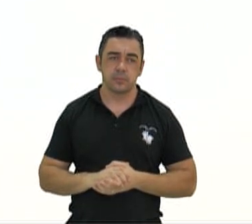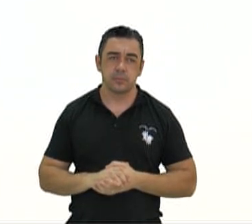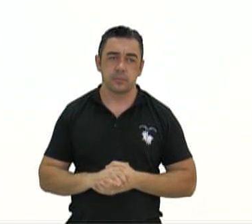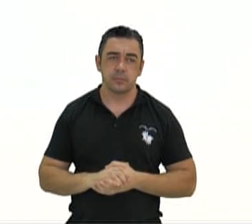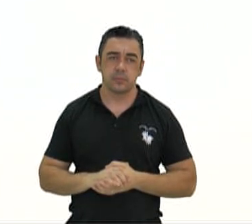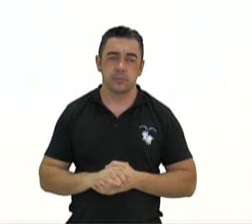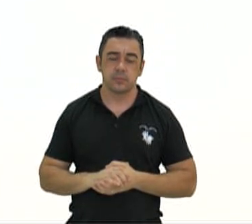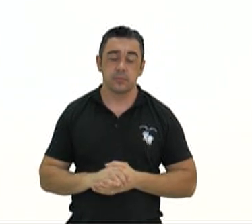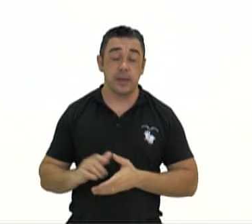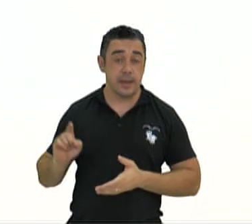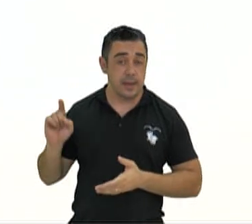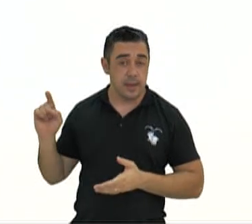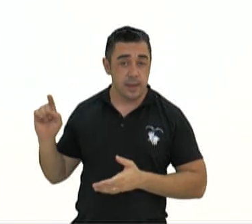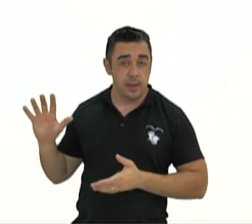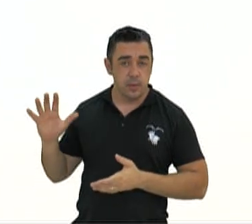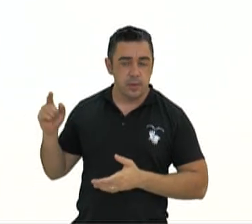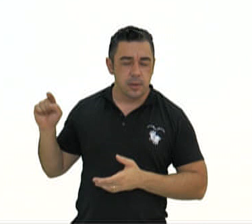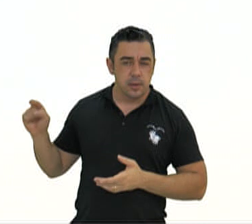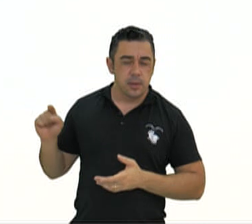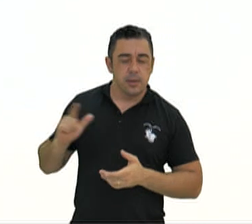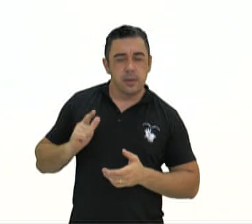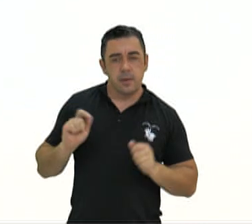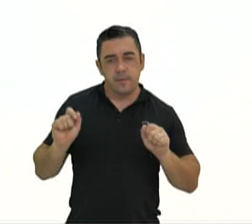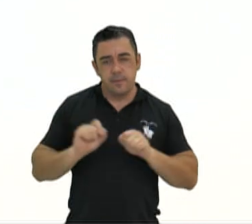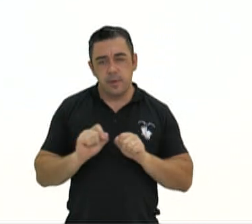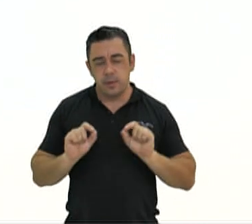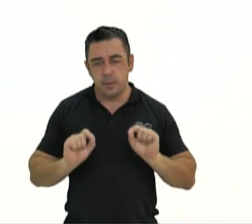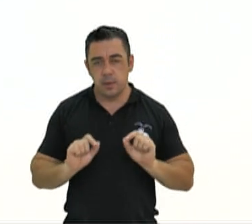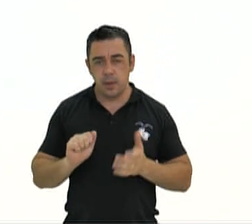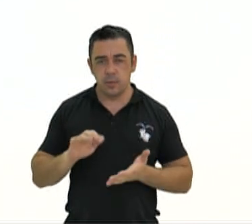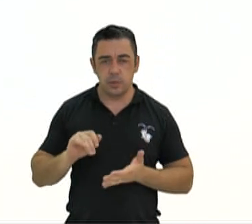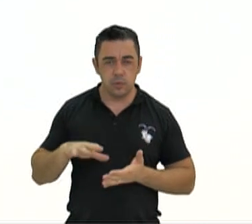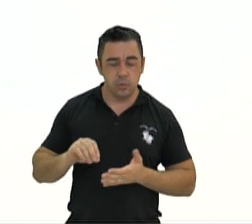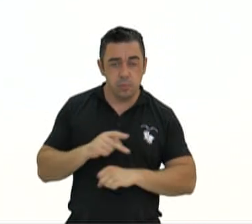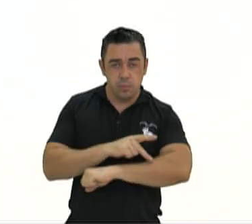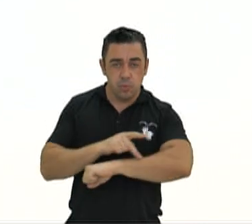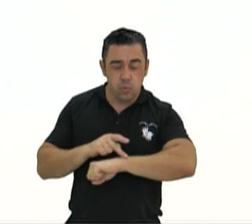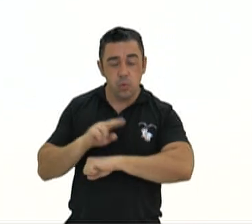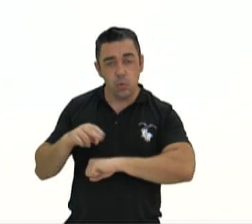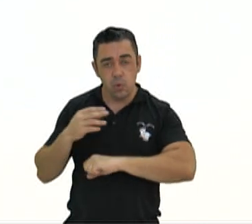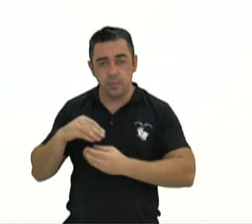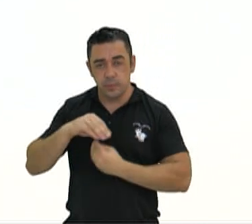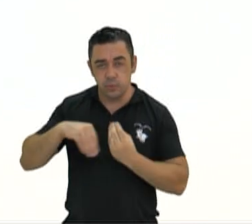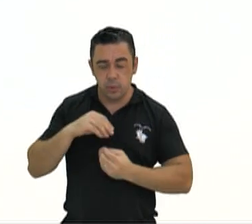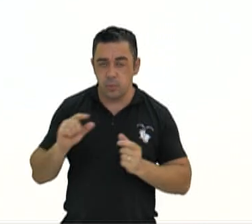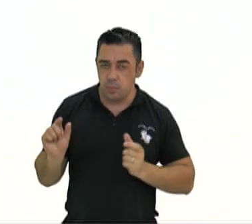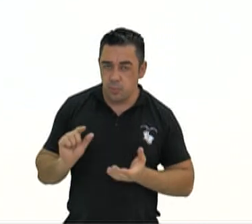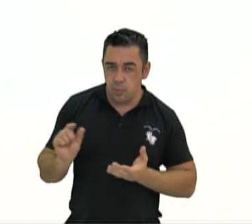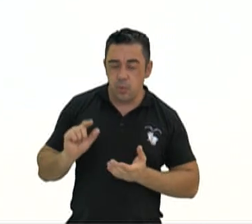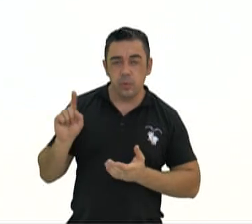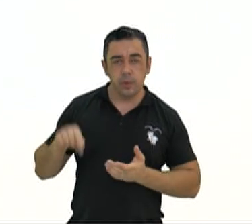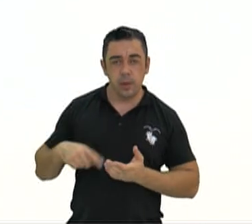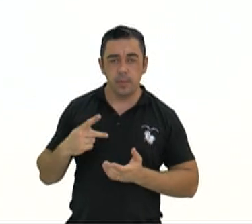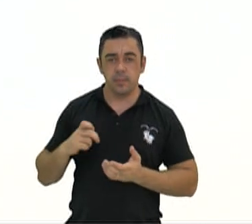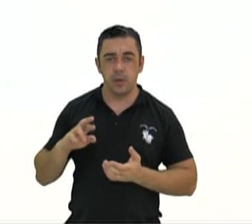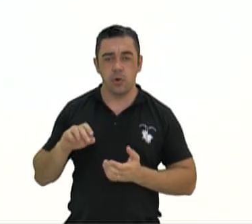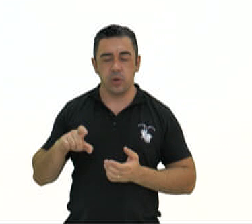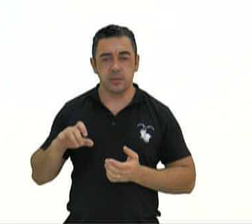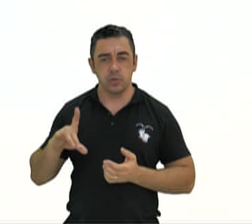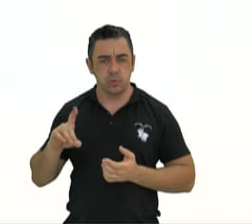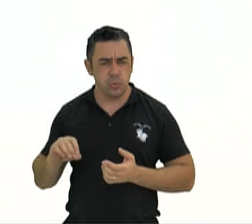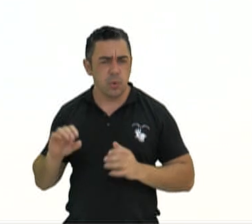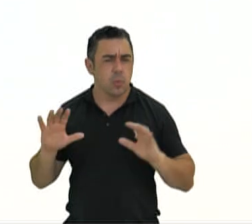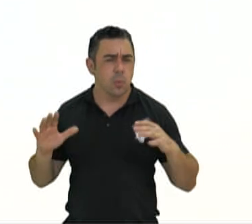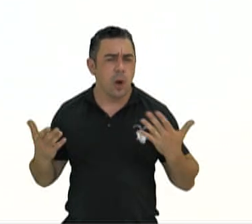casos, né? Nessa reação, seja empregado um alceno puro ou um alceno misturado a uma pequena quantidade de peróxido, qual